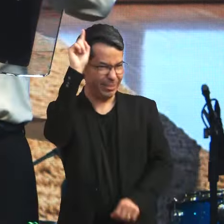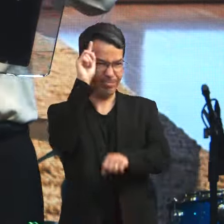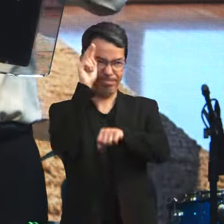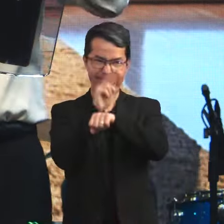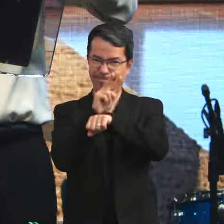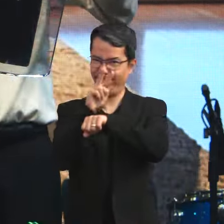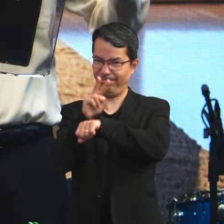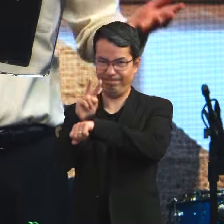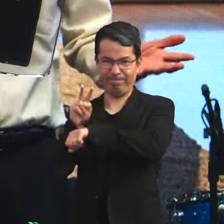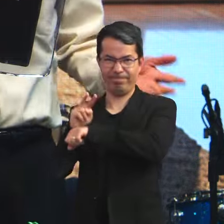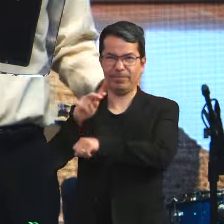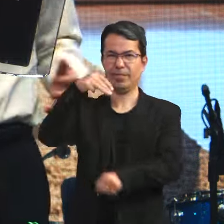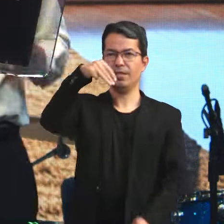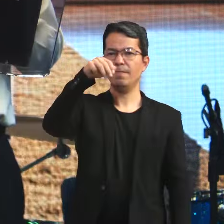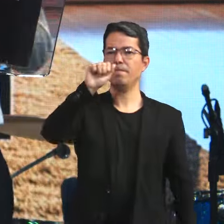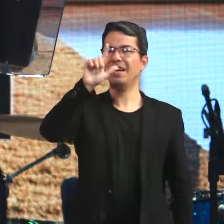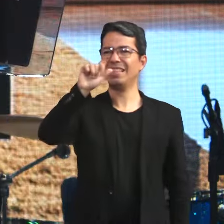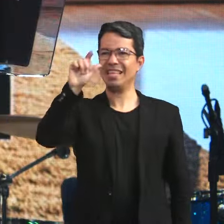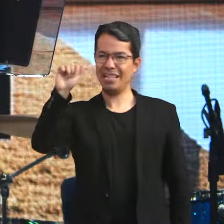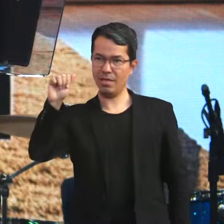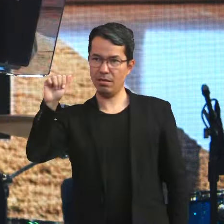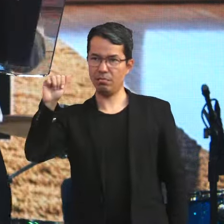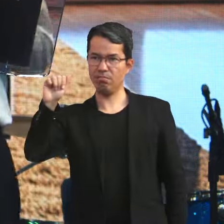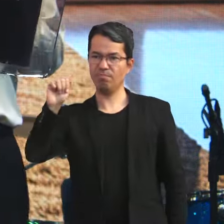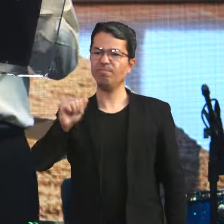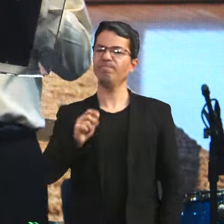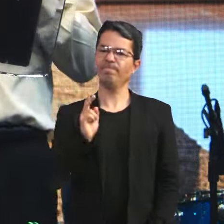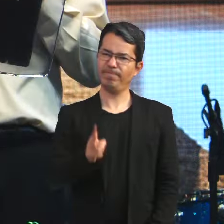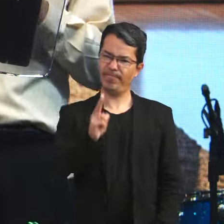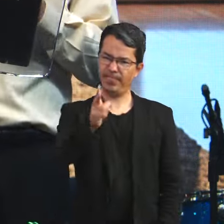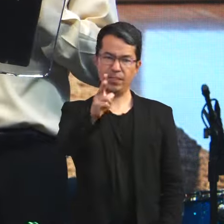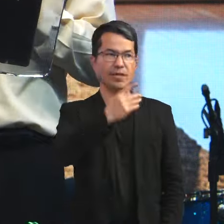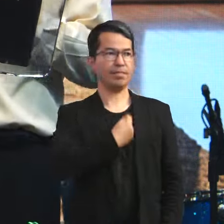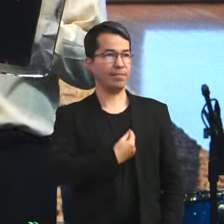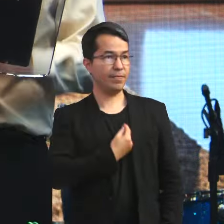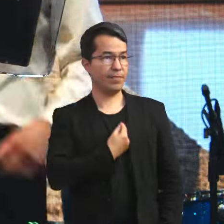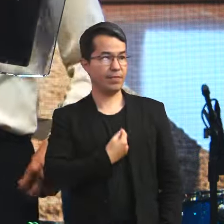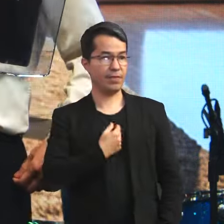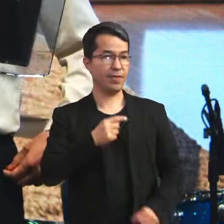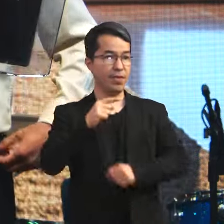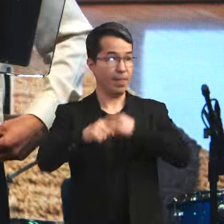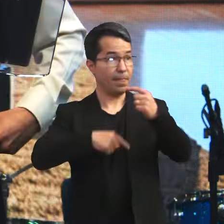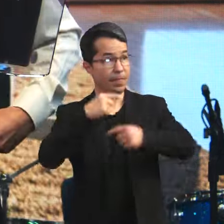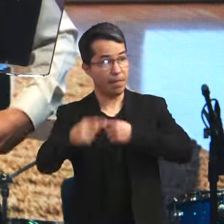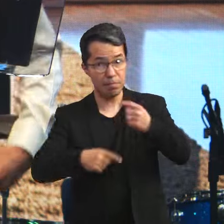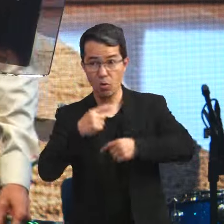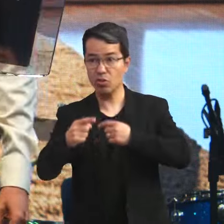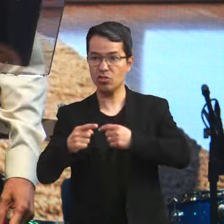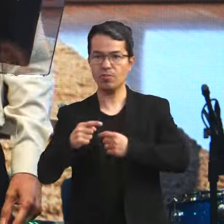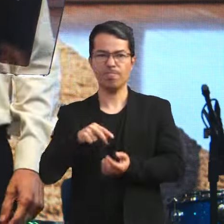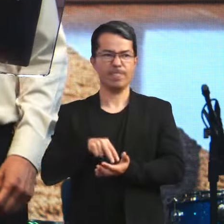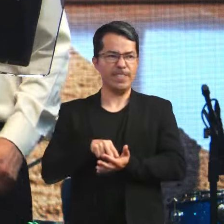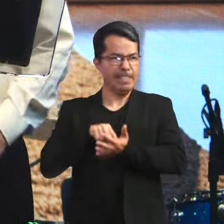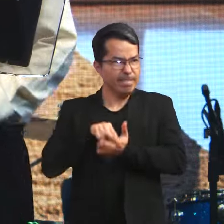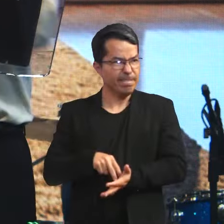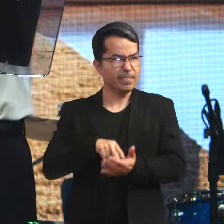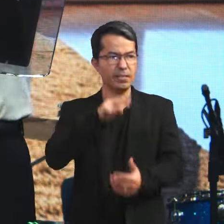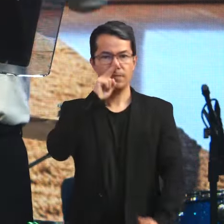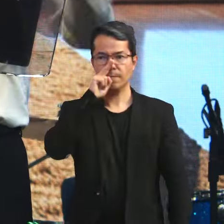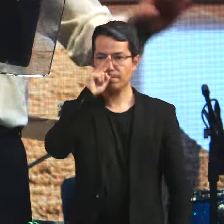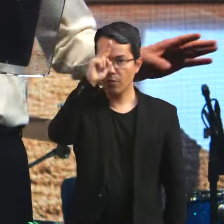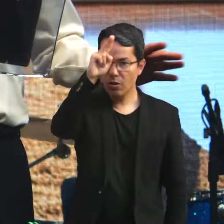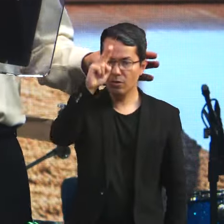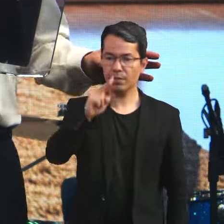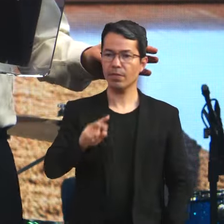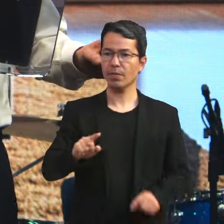divina mal malive recup deab recou dispar na sua cabeç